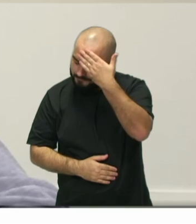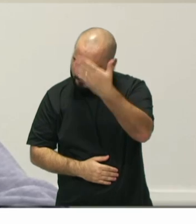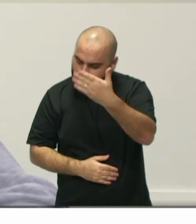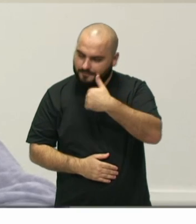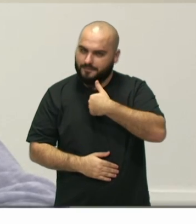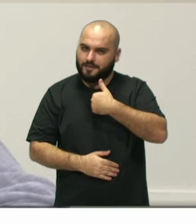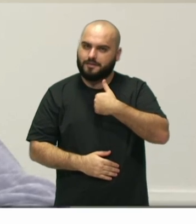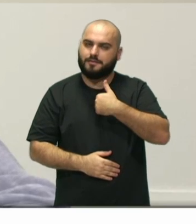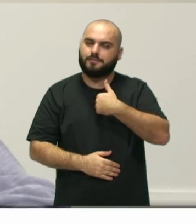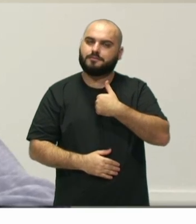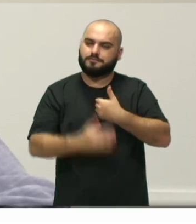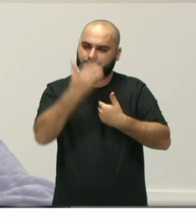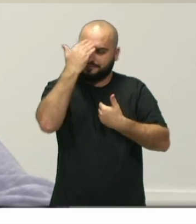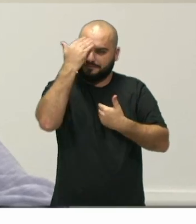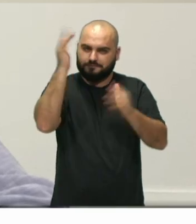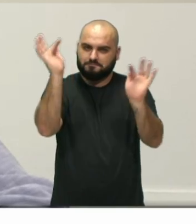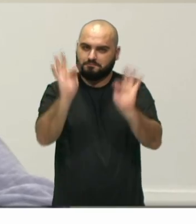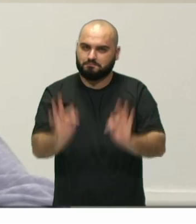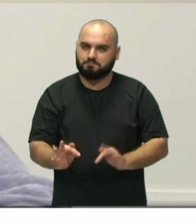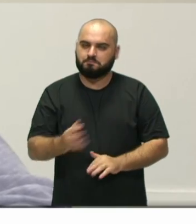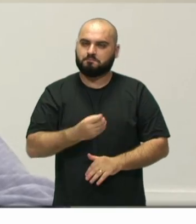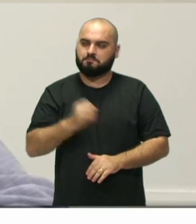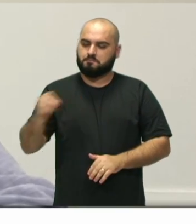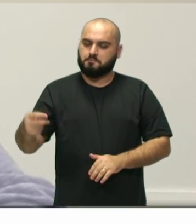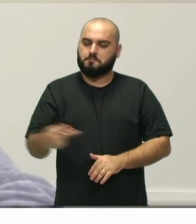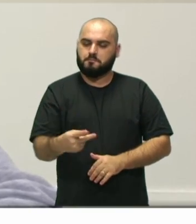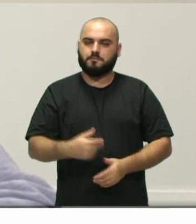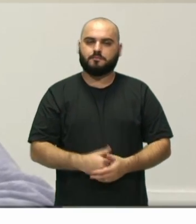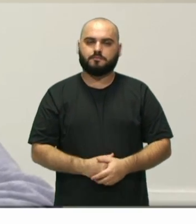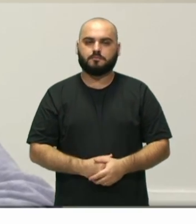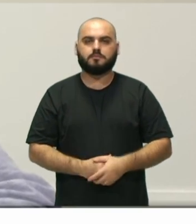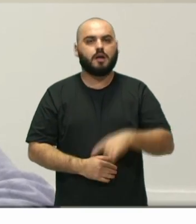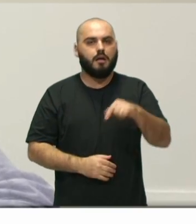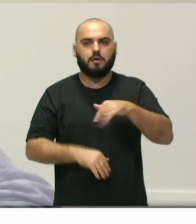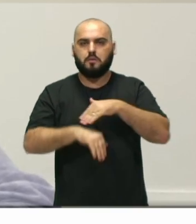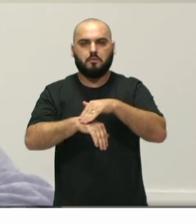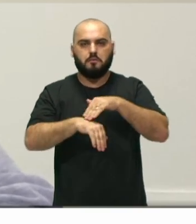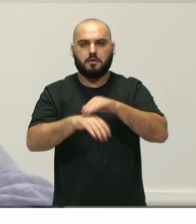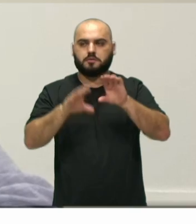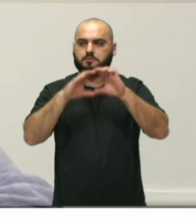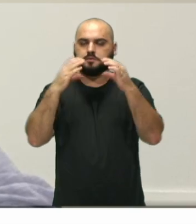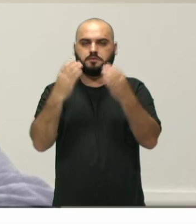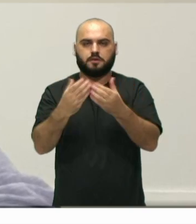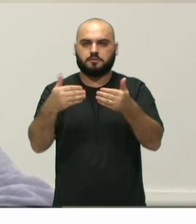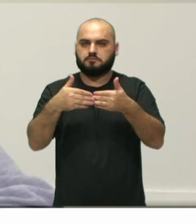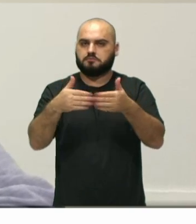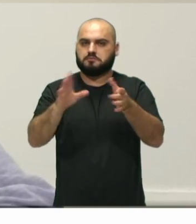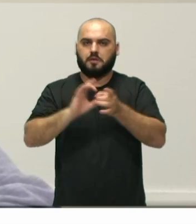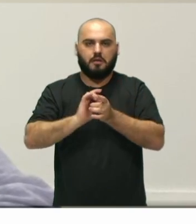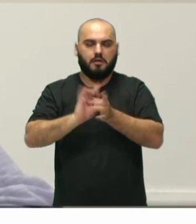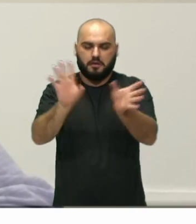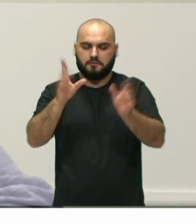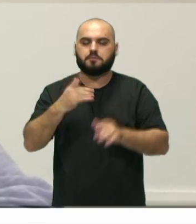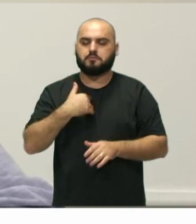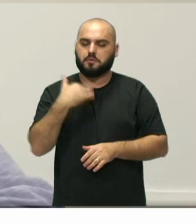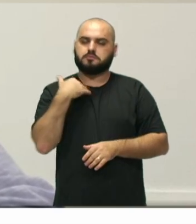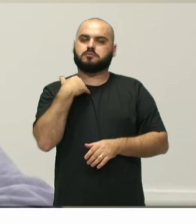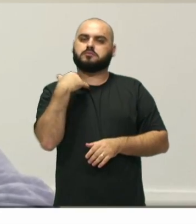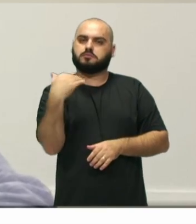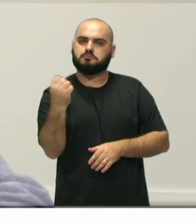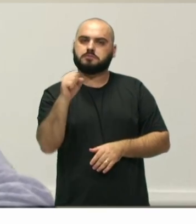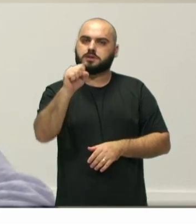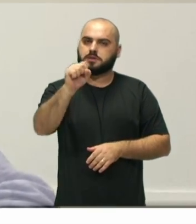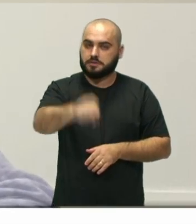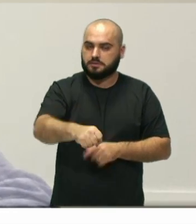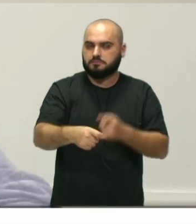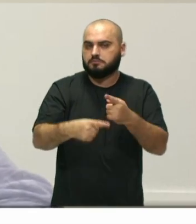TV Câmara, te agradeço. Quero deixar aqui também esse diálogo aberto com a comunidade, que eu estou à disposição para o que for necessário, para